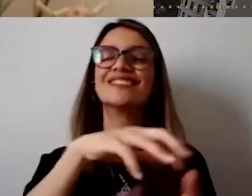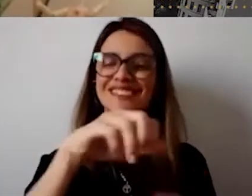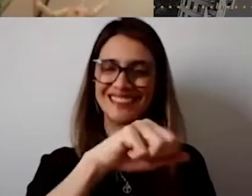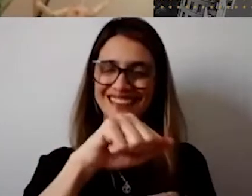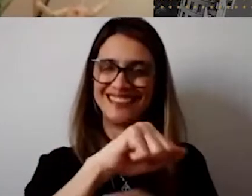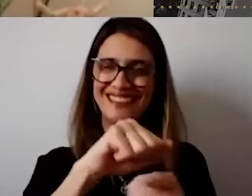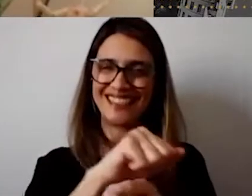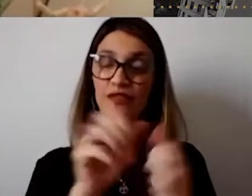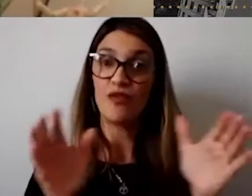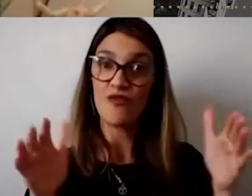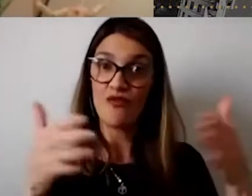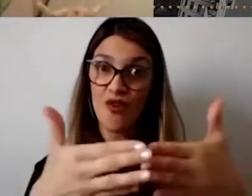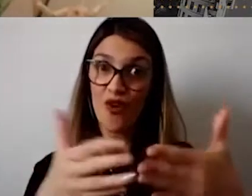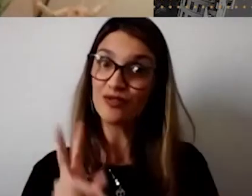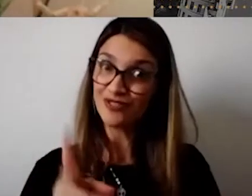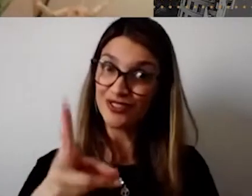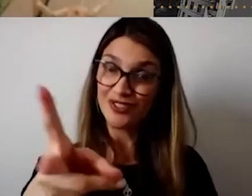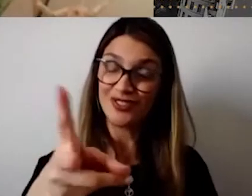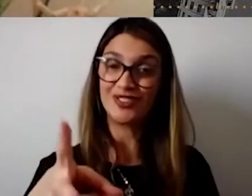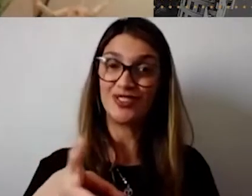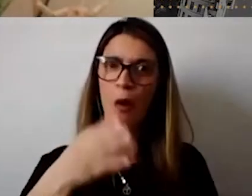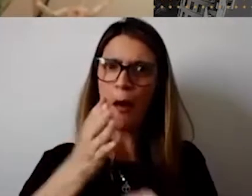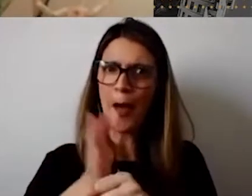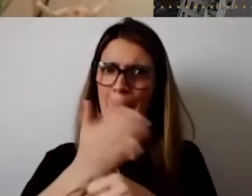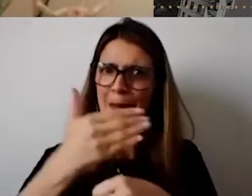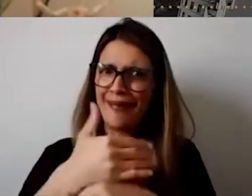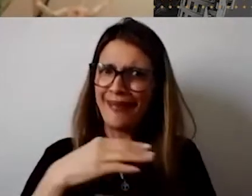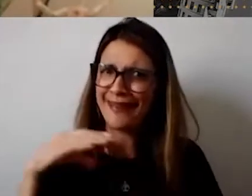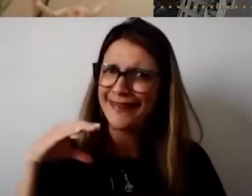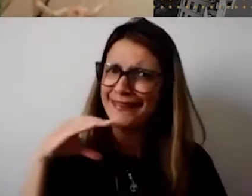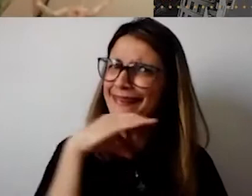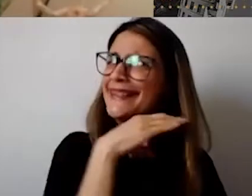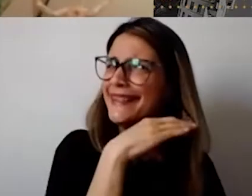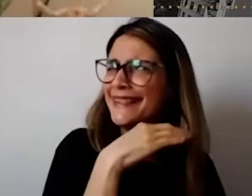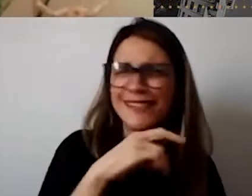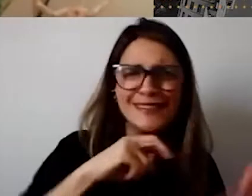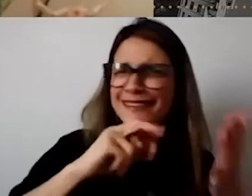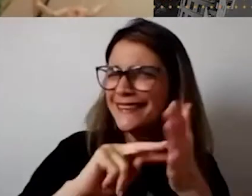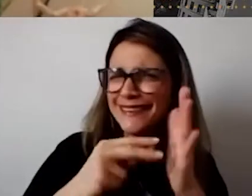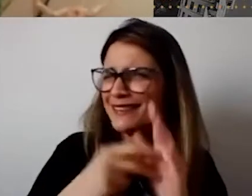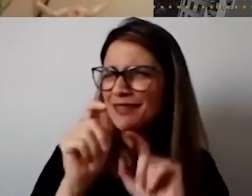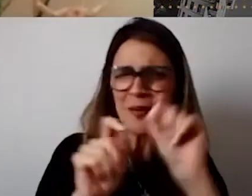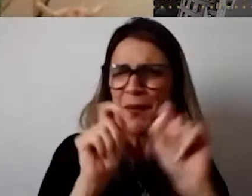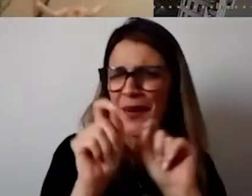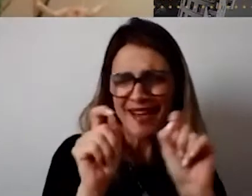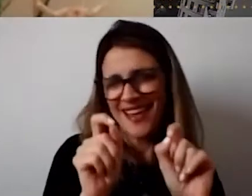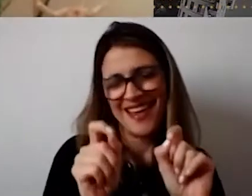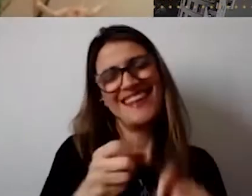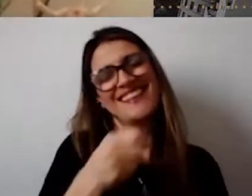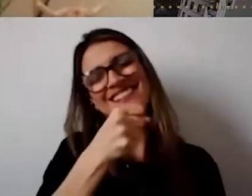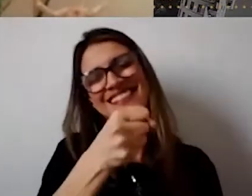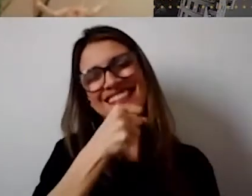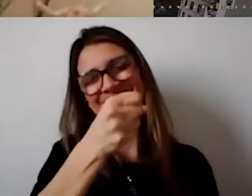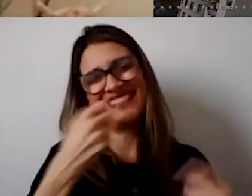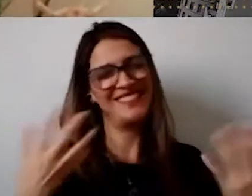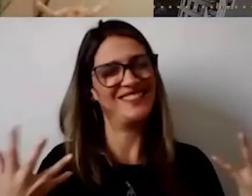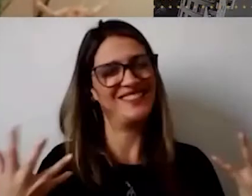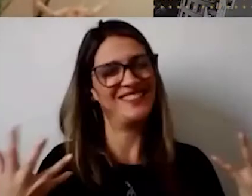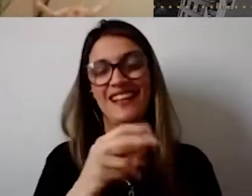segue com o painel Batata Quente, especial na Virada Sustentável, uma entrevista incrível com Virgílio